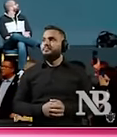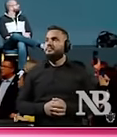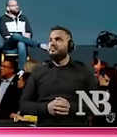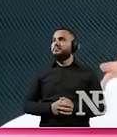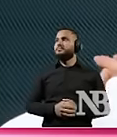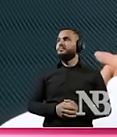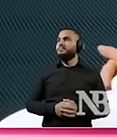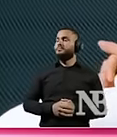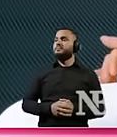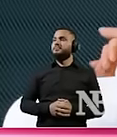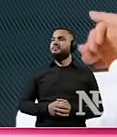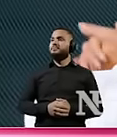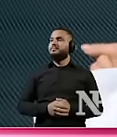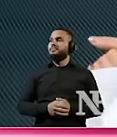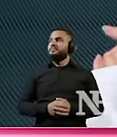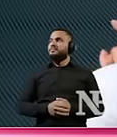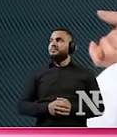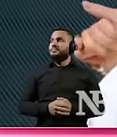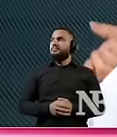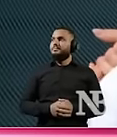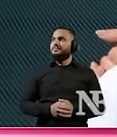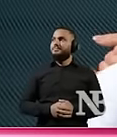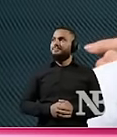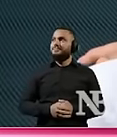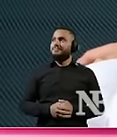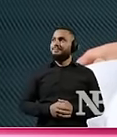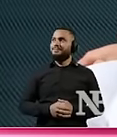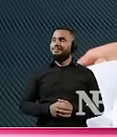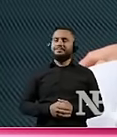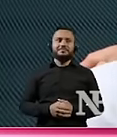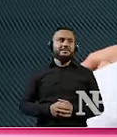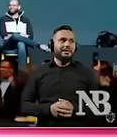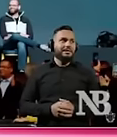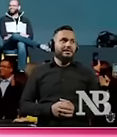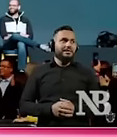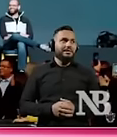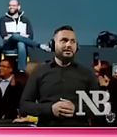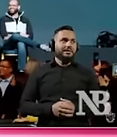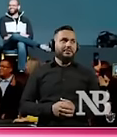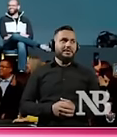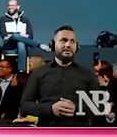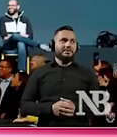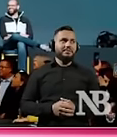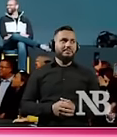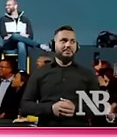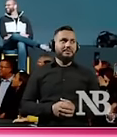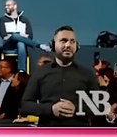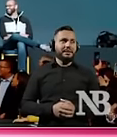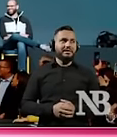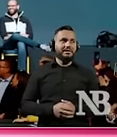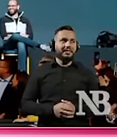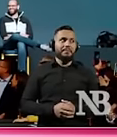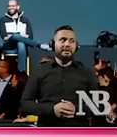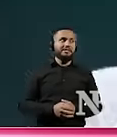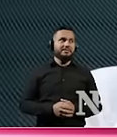Aqui. Está segurando uma traíra ali. Depois eu vou perguntar o nome dessa traíra.